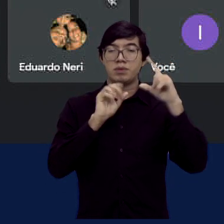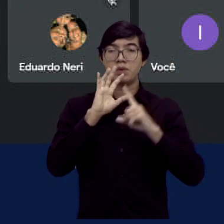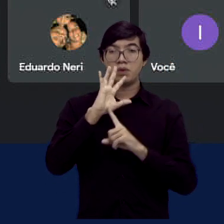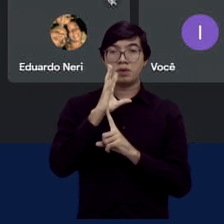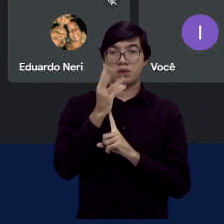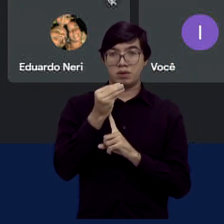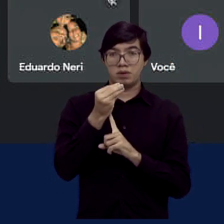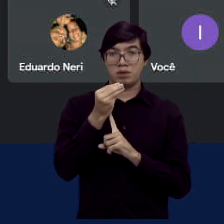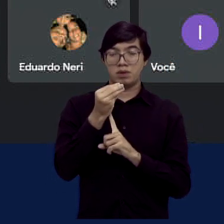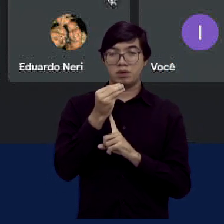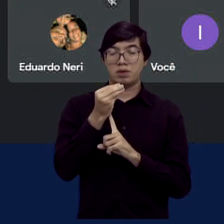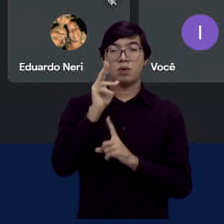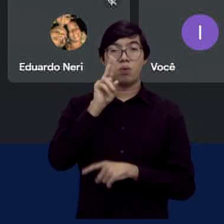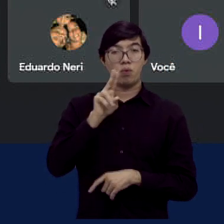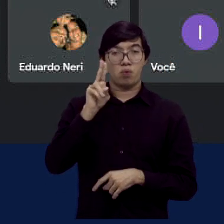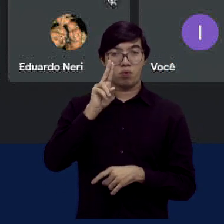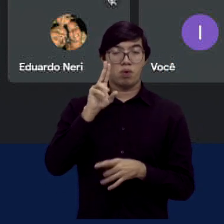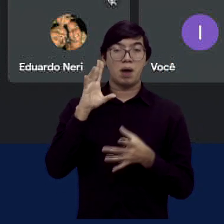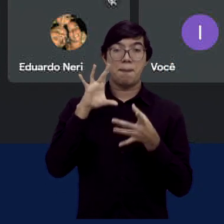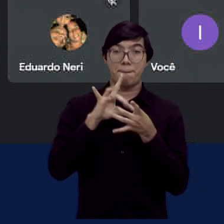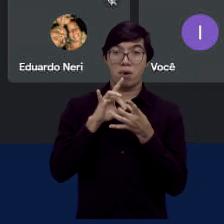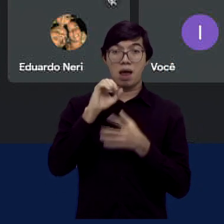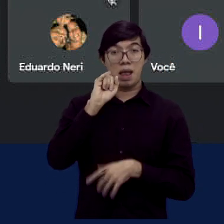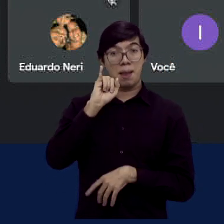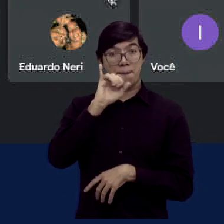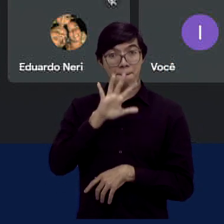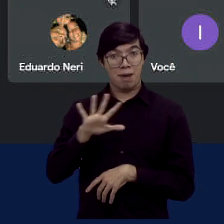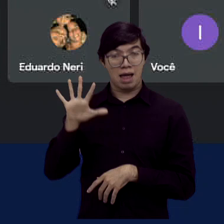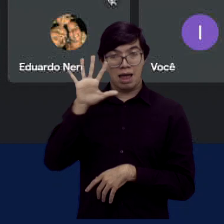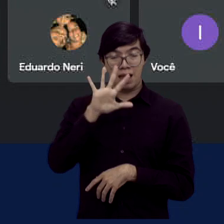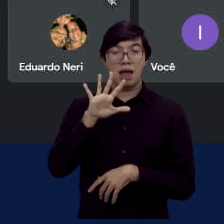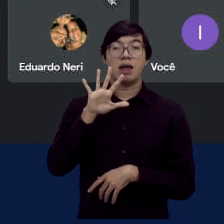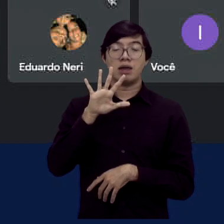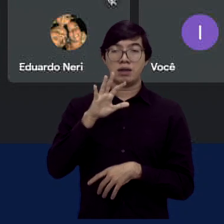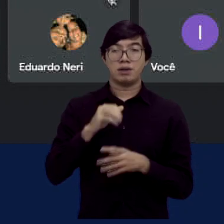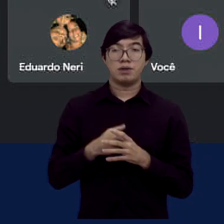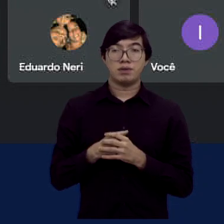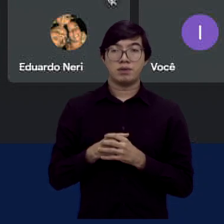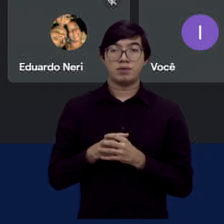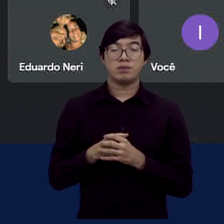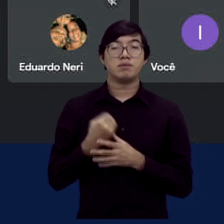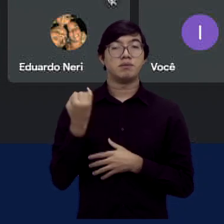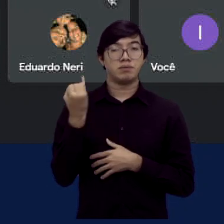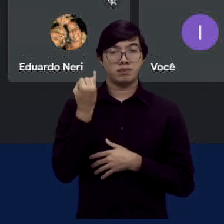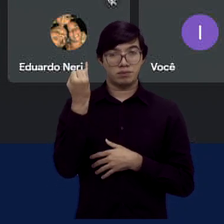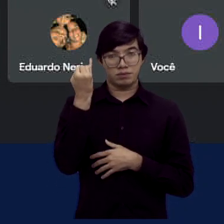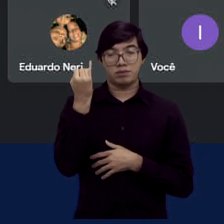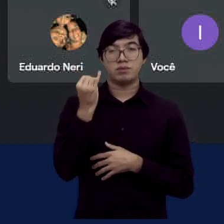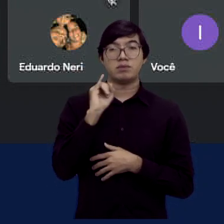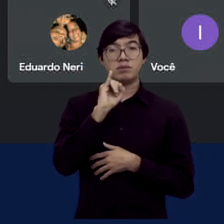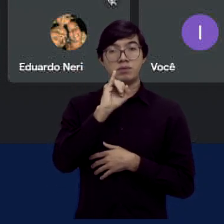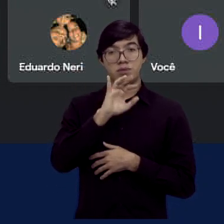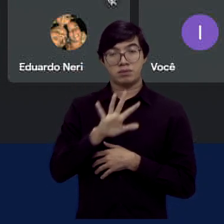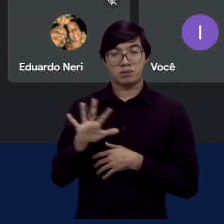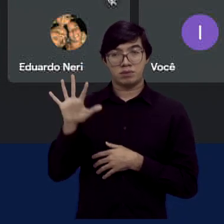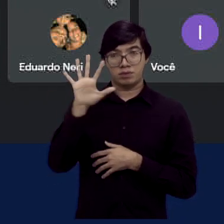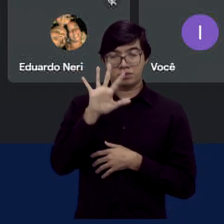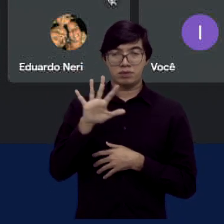por natureza. Então, é preciso, sim, que essa imagem, de alguma